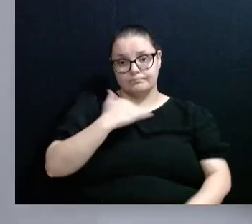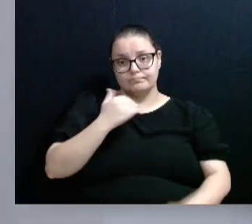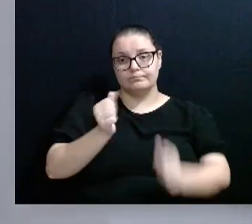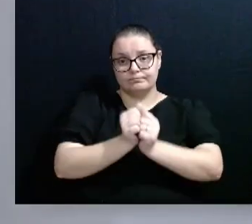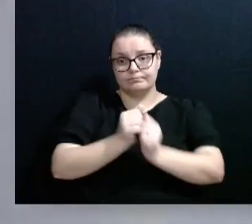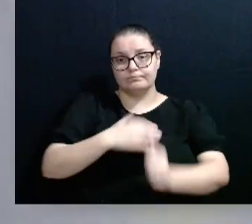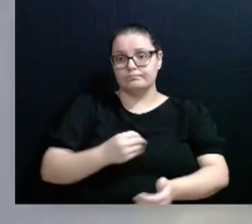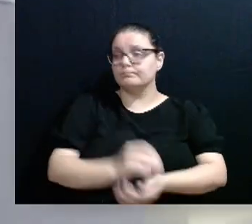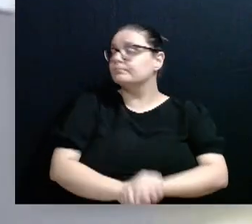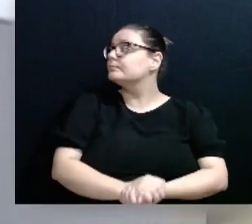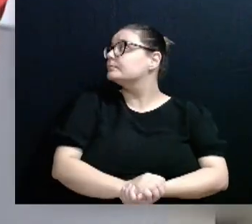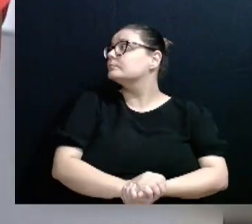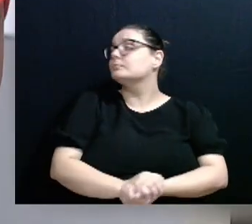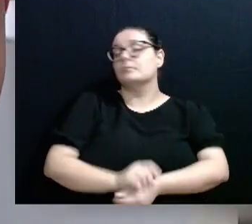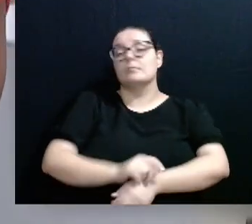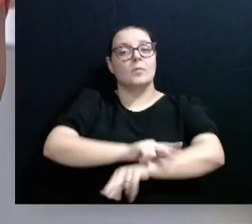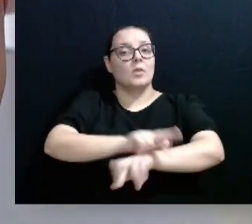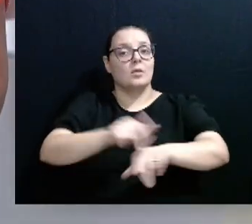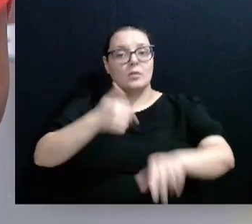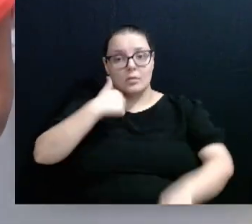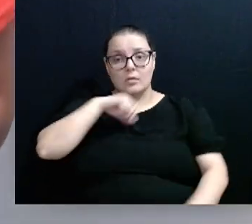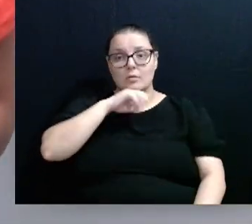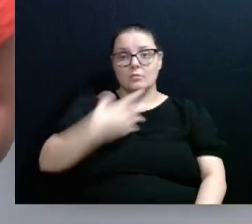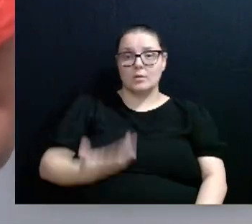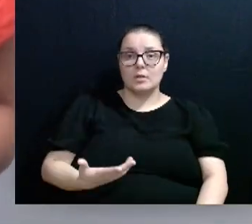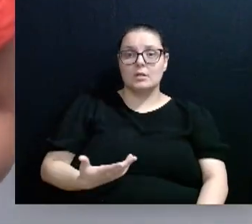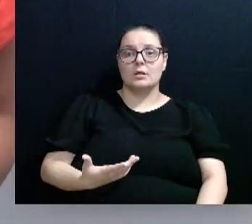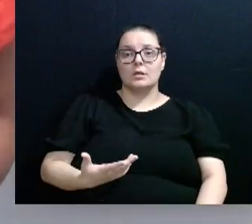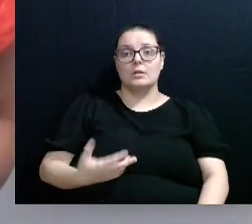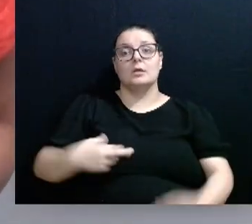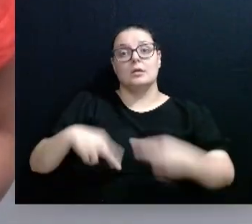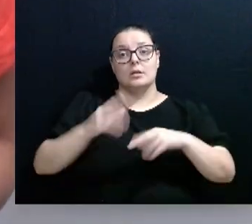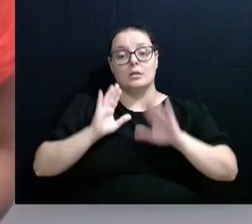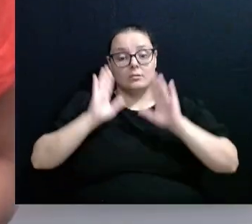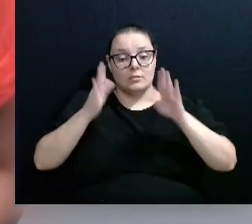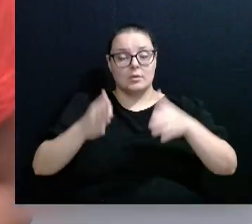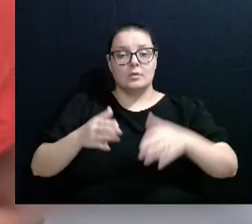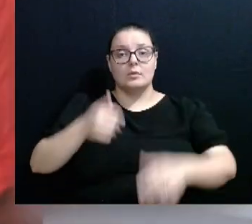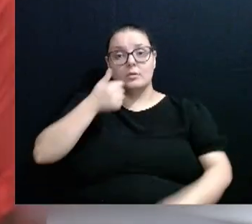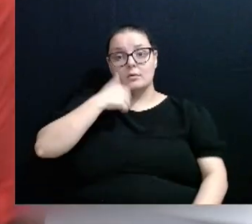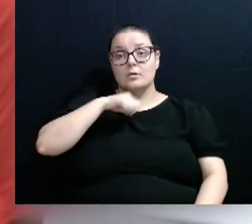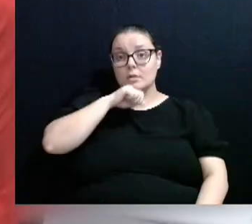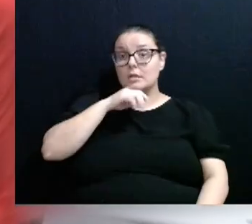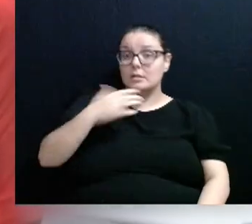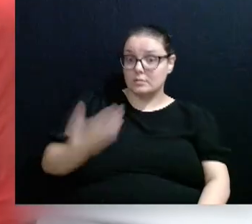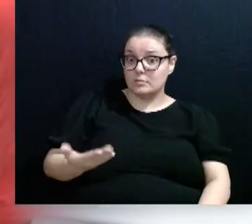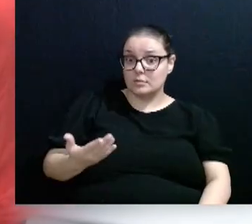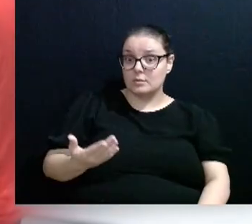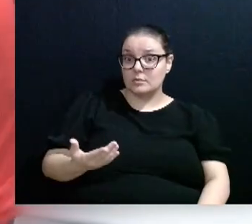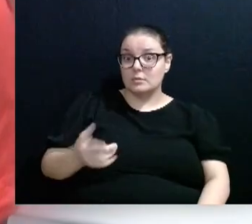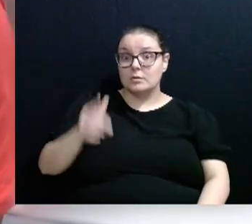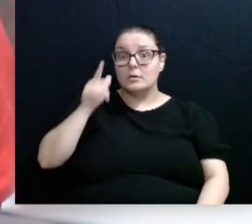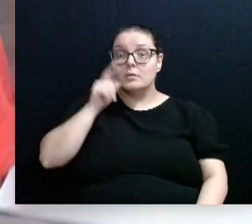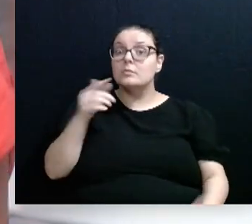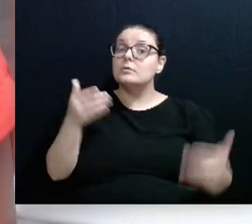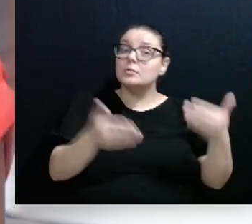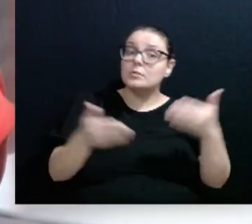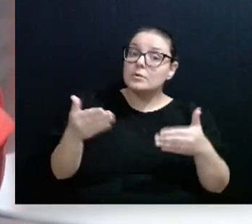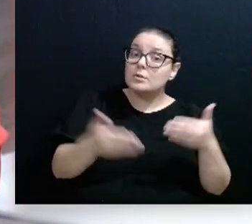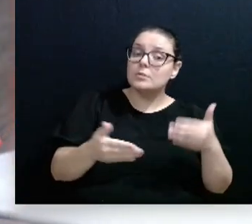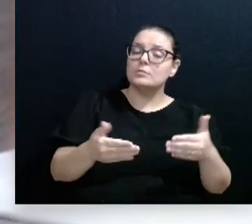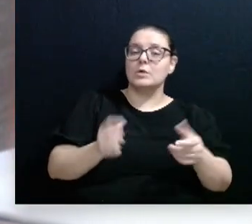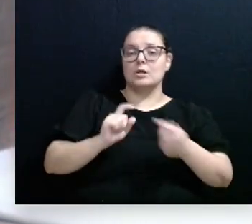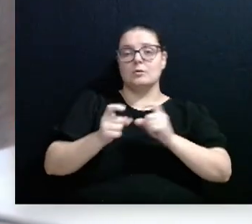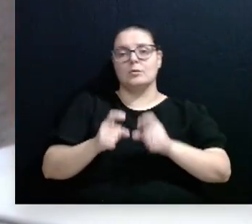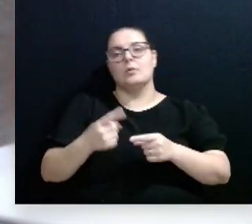muitas mães, era um tema voltado para a questão da maternidade, e as mães, elas não conseguiam participar da reunião porque as crianças, a